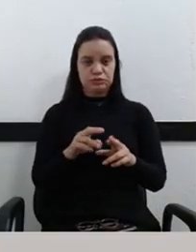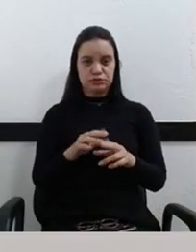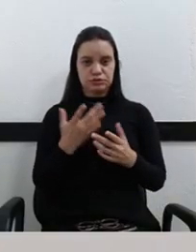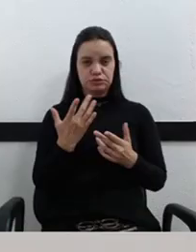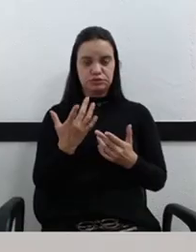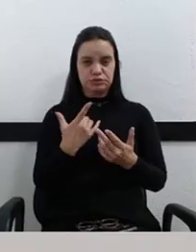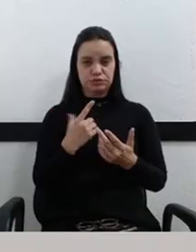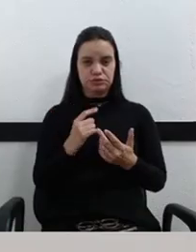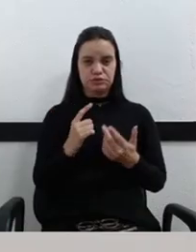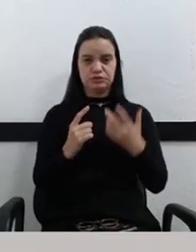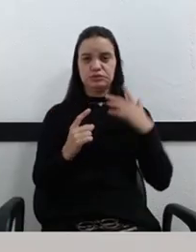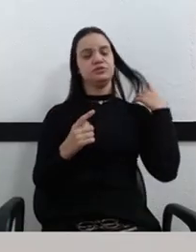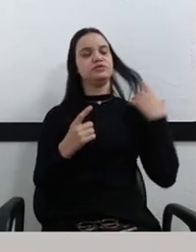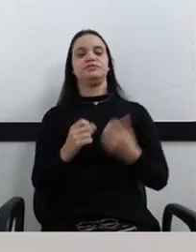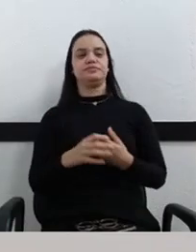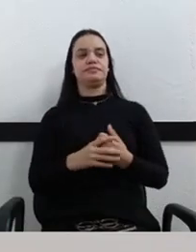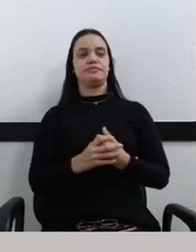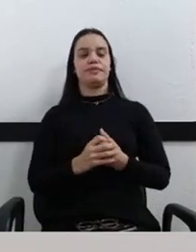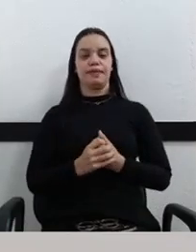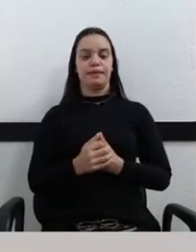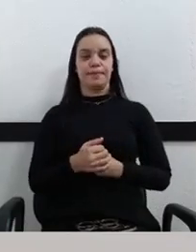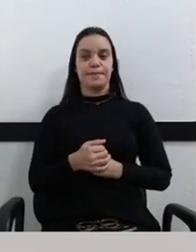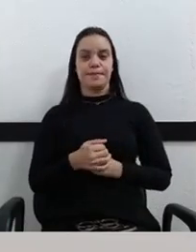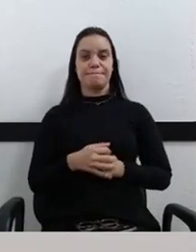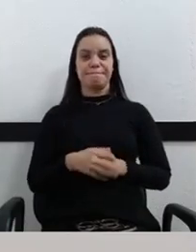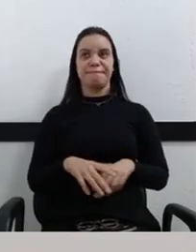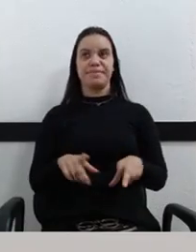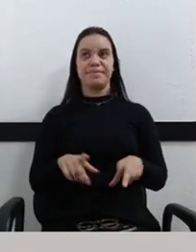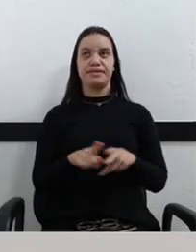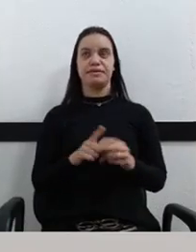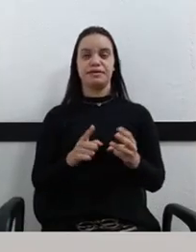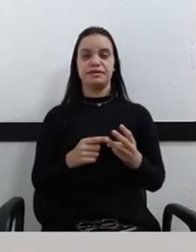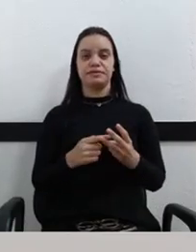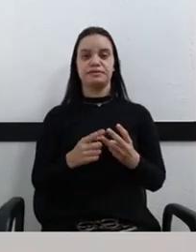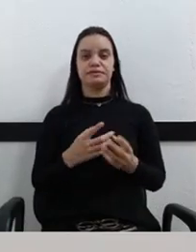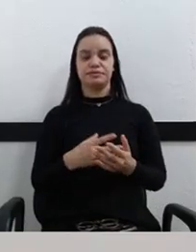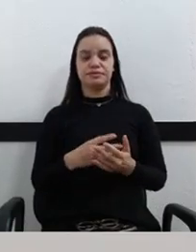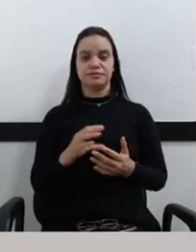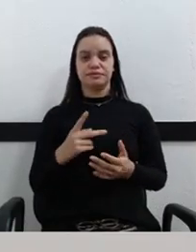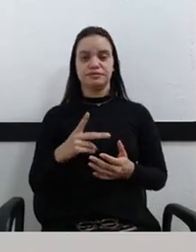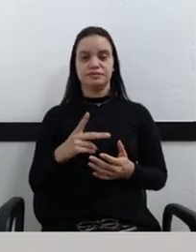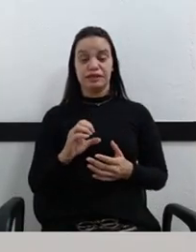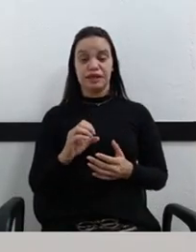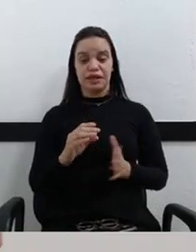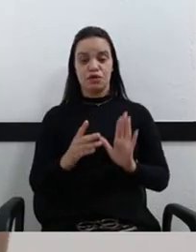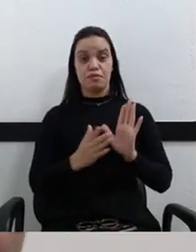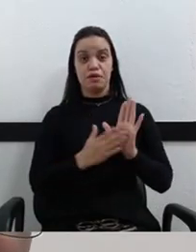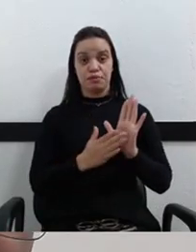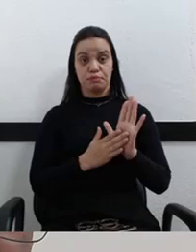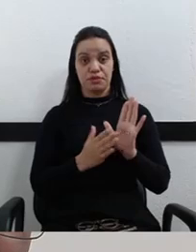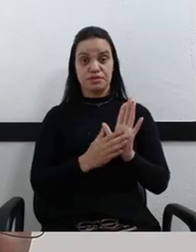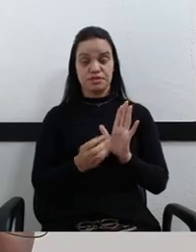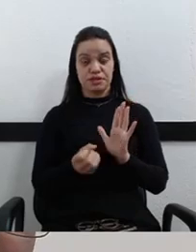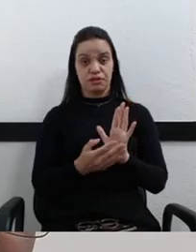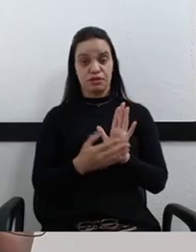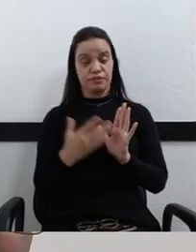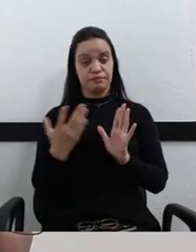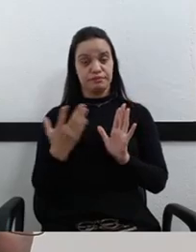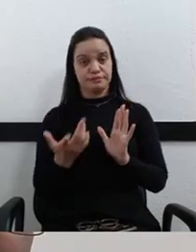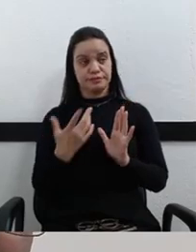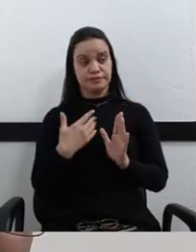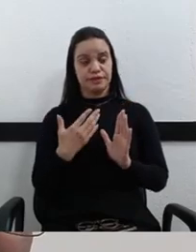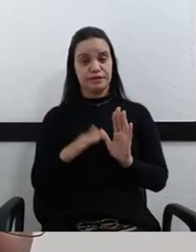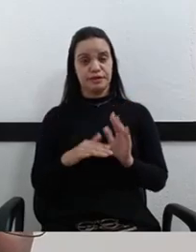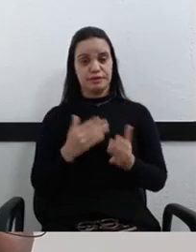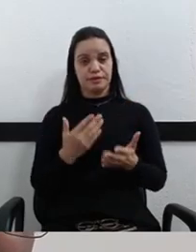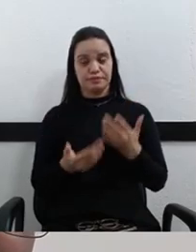bastante adiantado quanto a isso, que é a lei do extrateto. Nós temos a possibilidade da PEC ser aprovada tal como proposta, e aí a perda